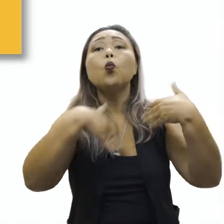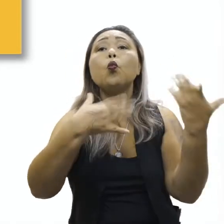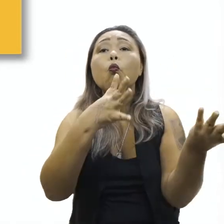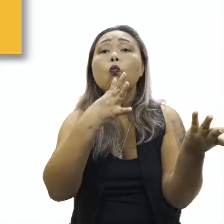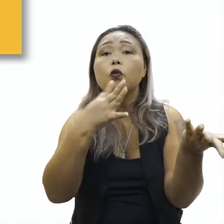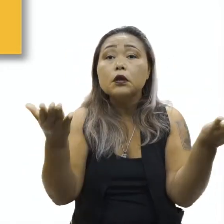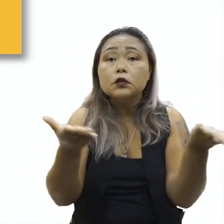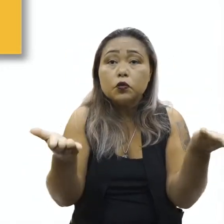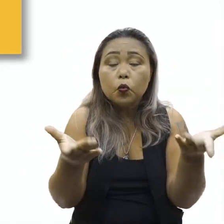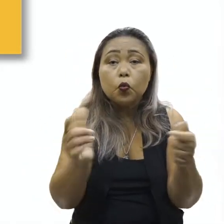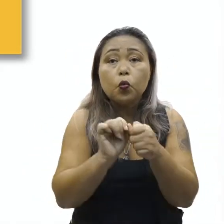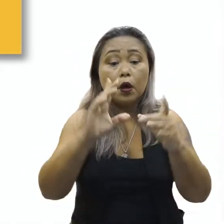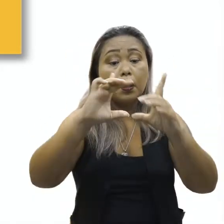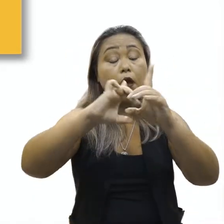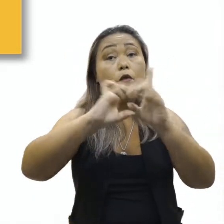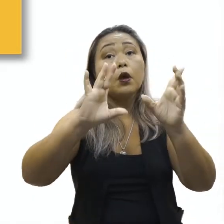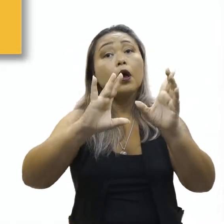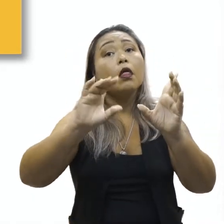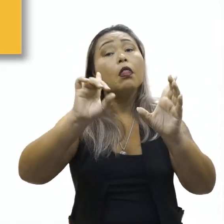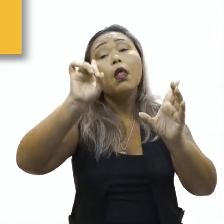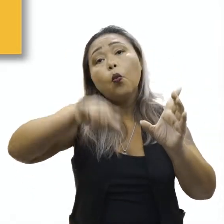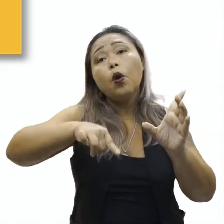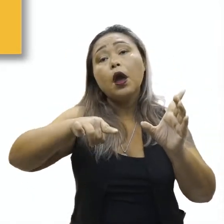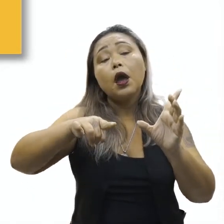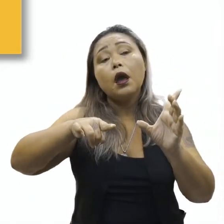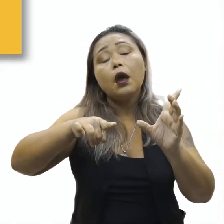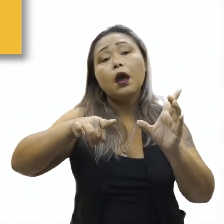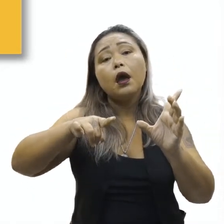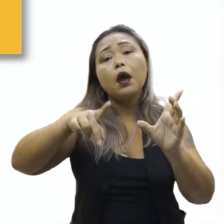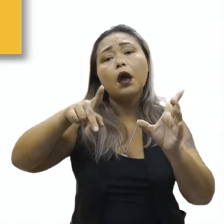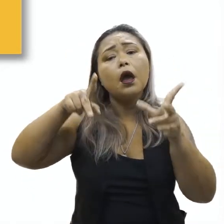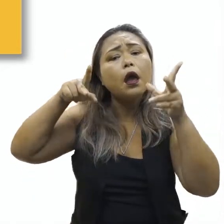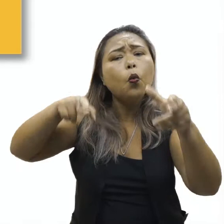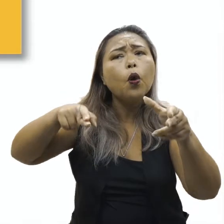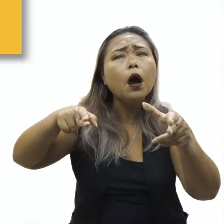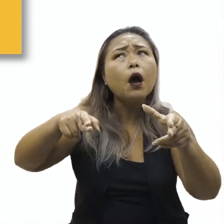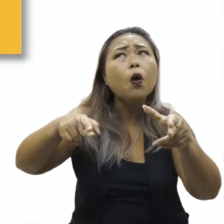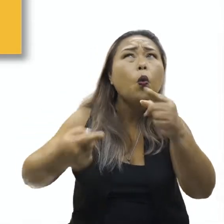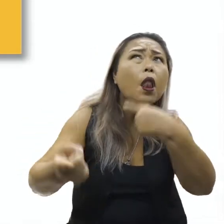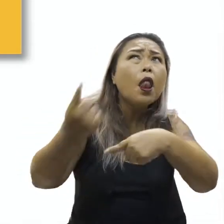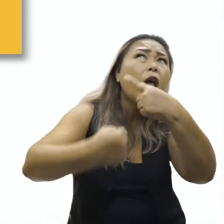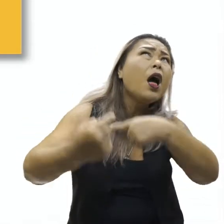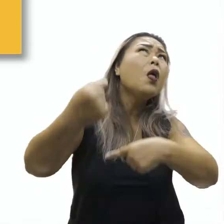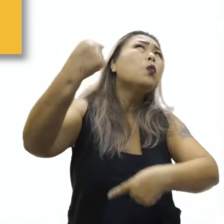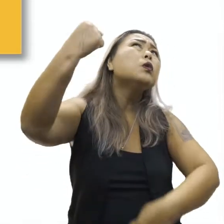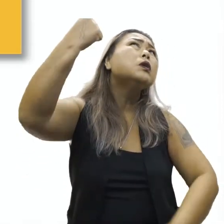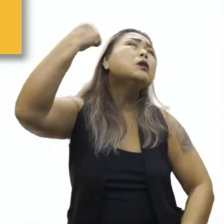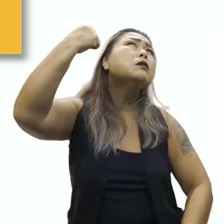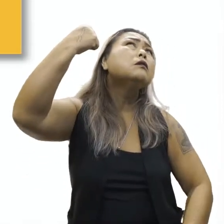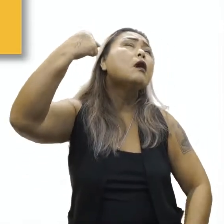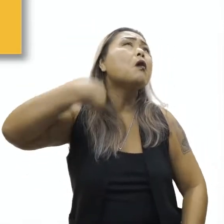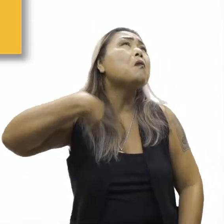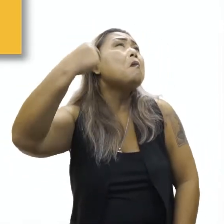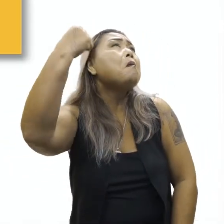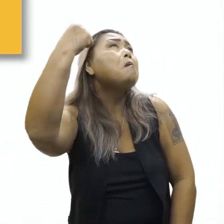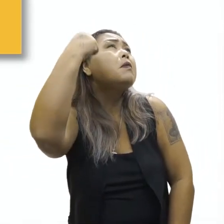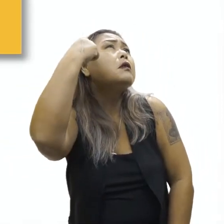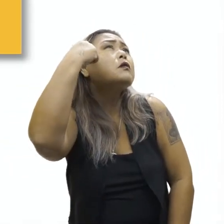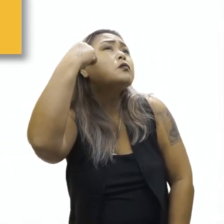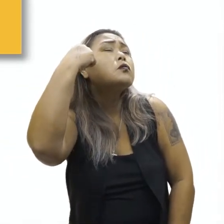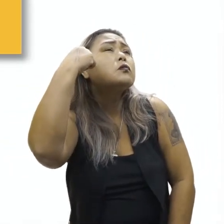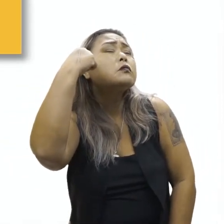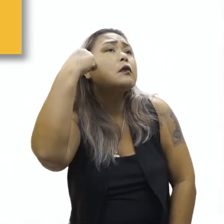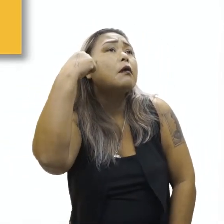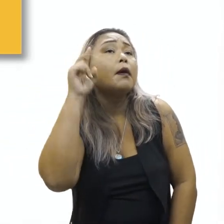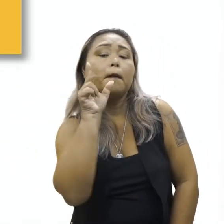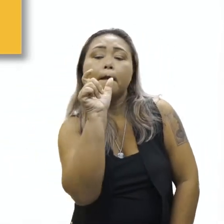democracia, não é exatamente o que a gente tinha lá no início, quando se pensou, né, na